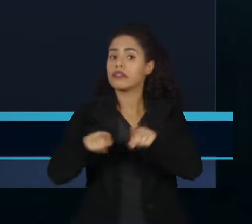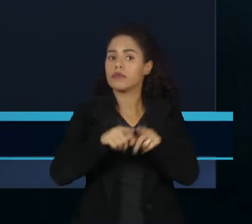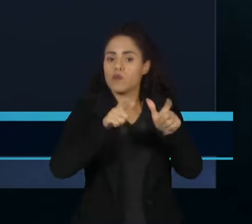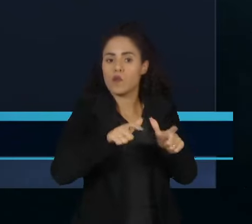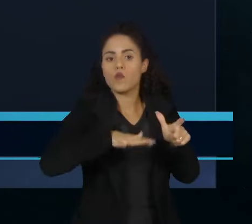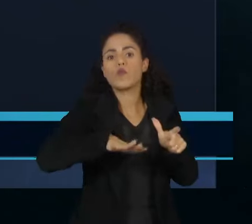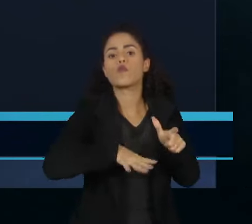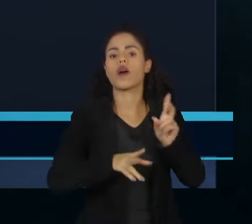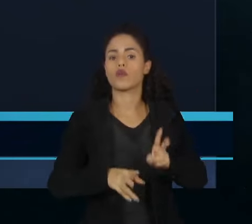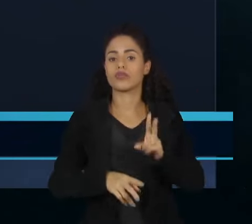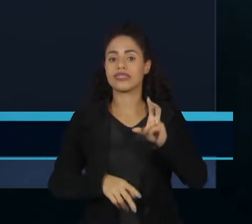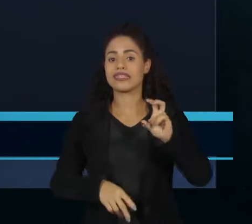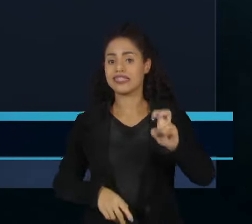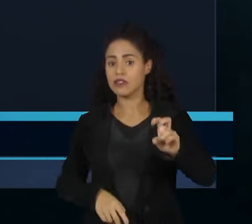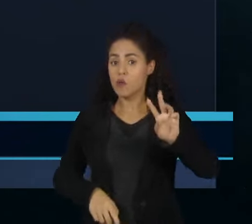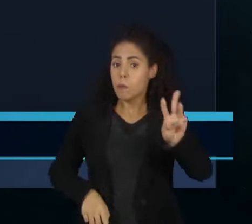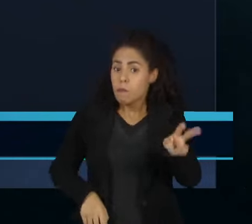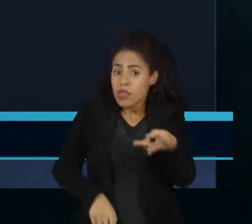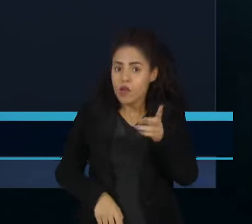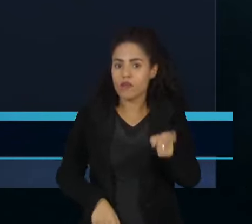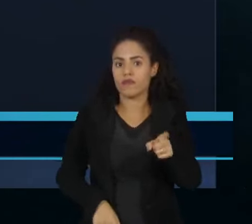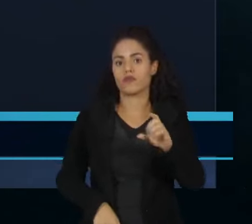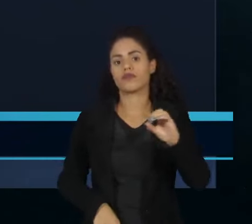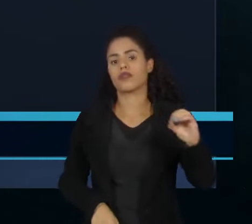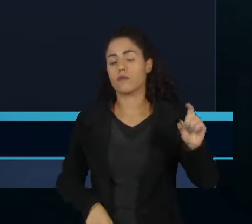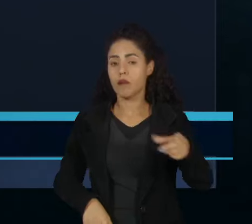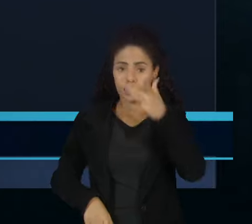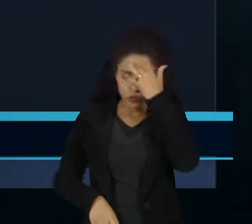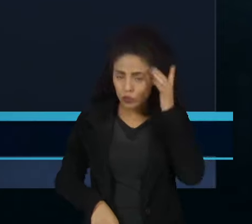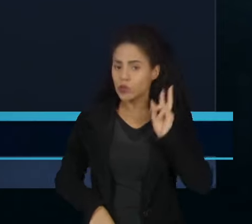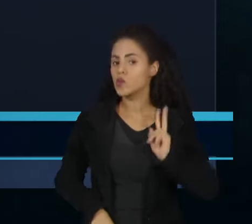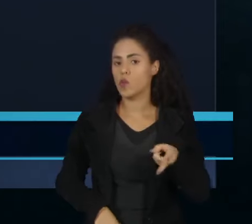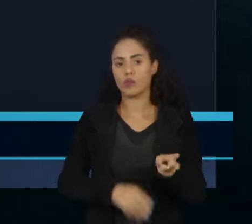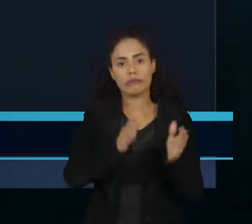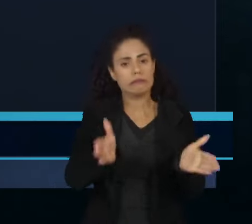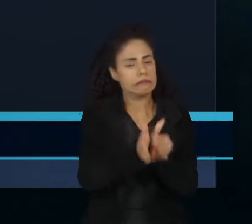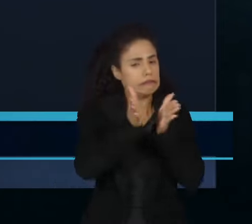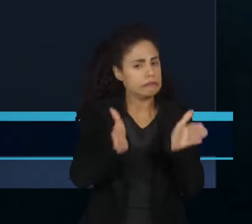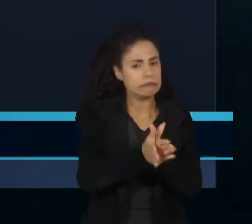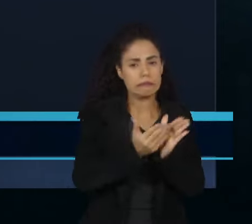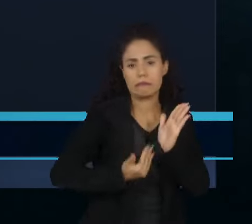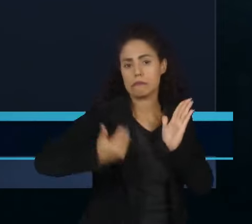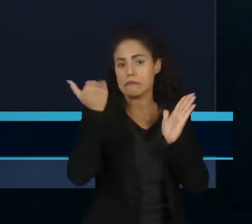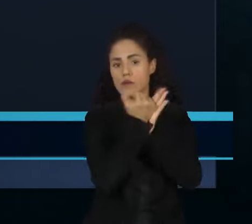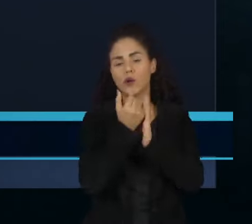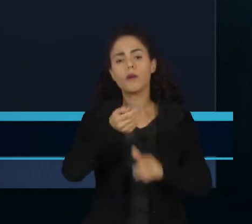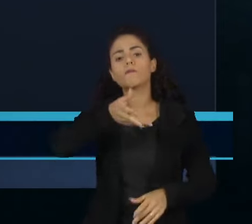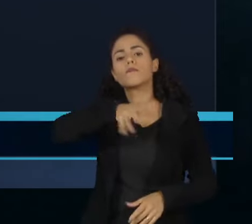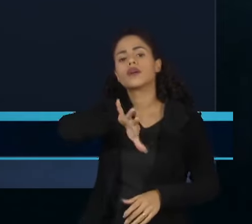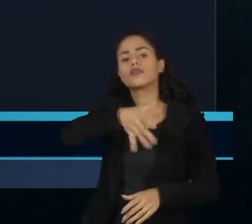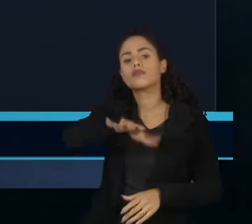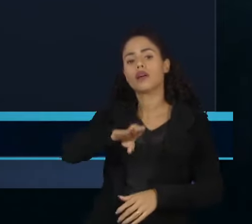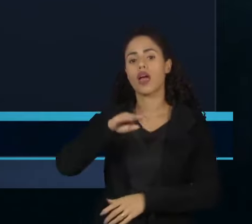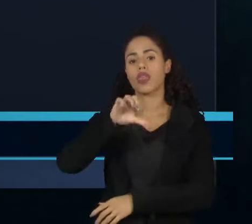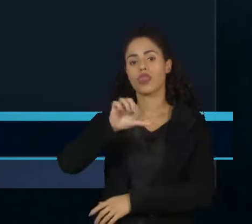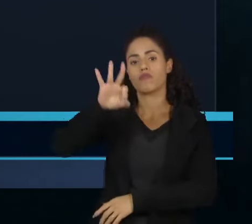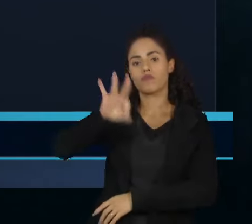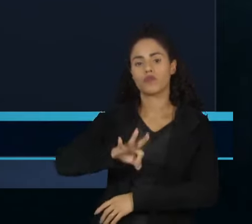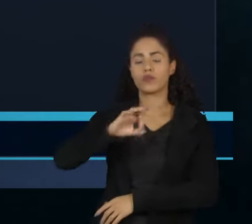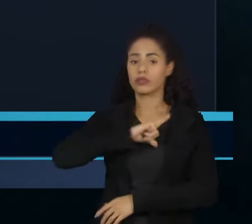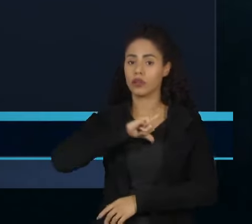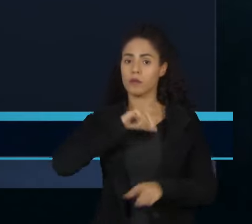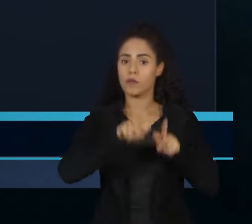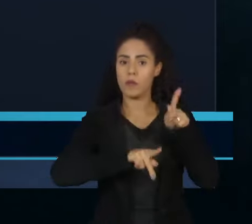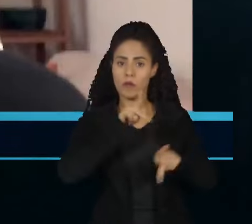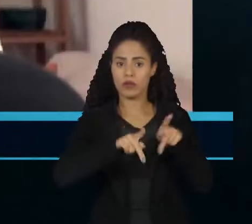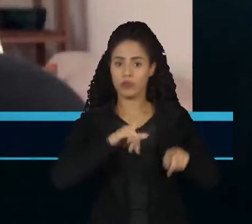tem mais de 5,5 milhões de pessoas em situação de extrema pobreza, o equivalente a 9% da